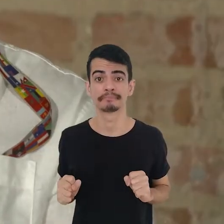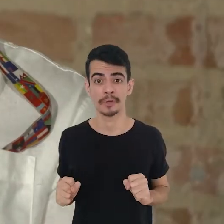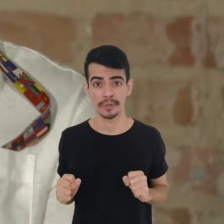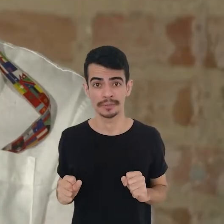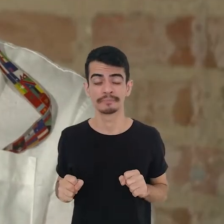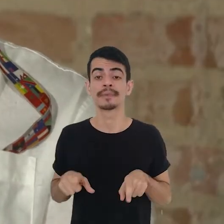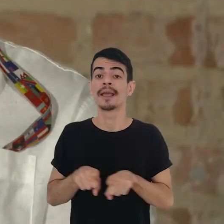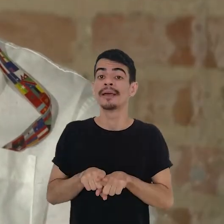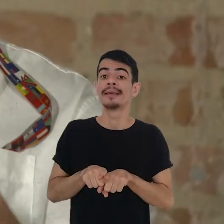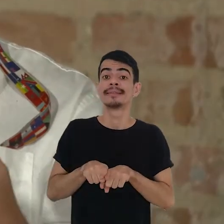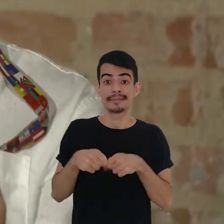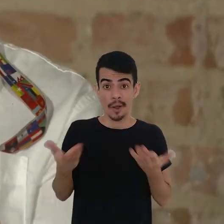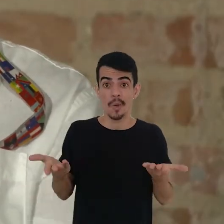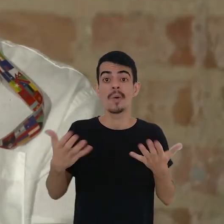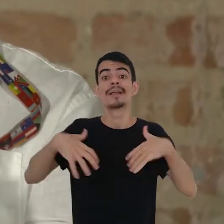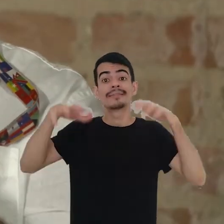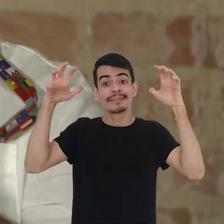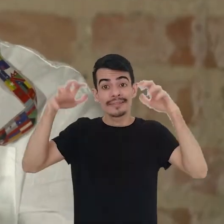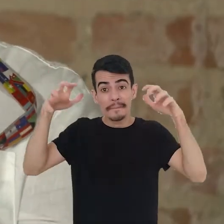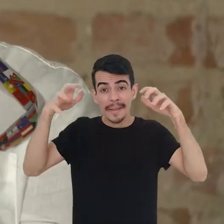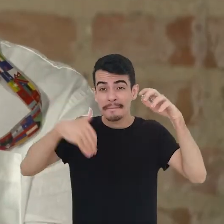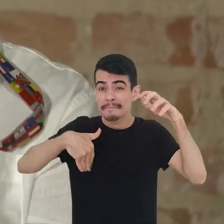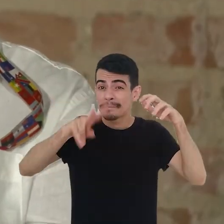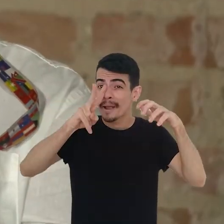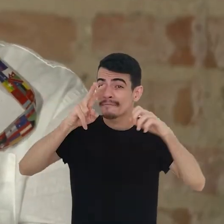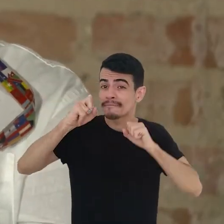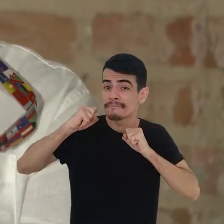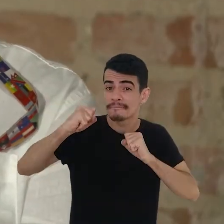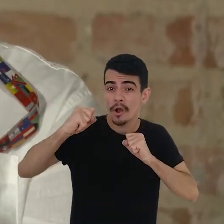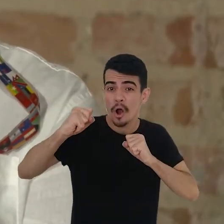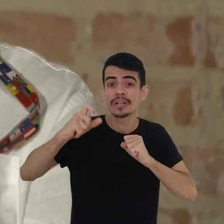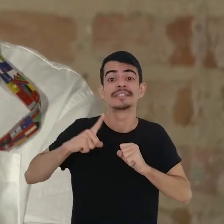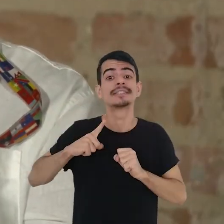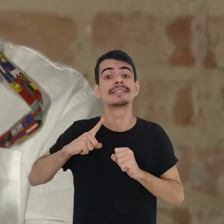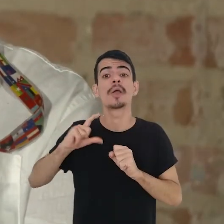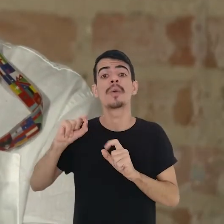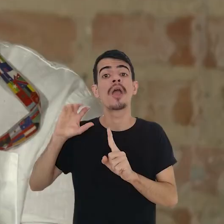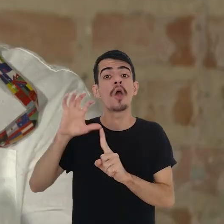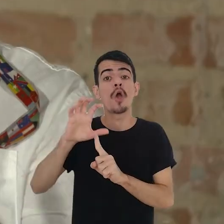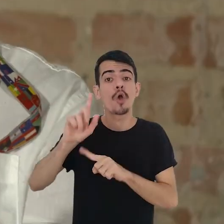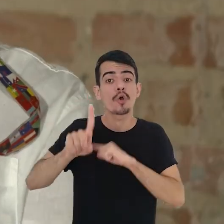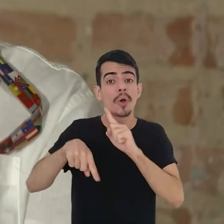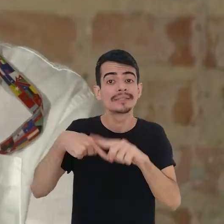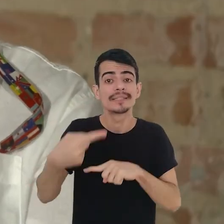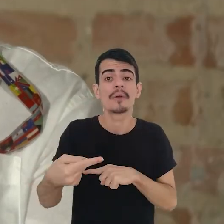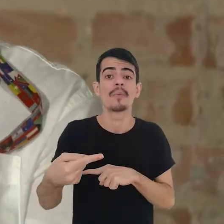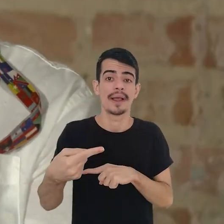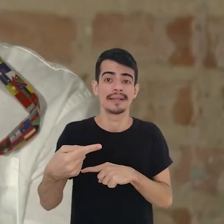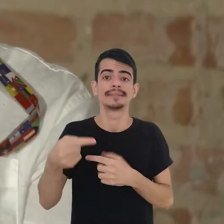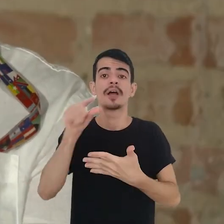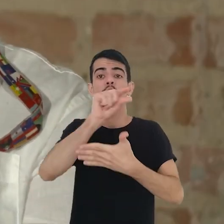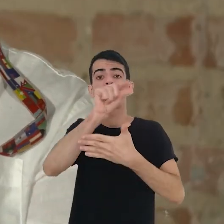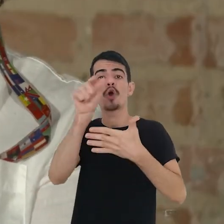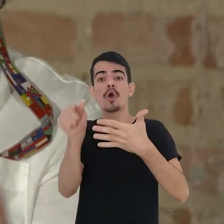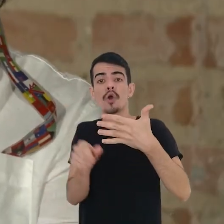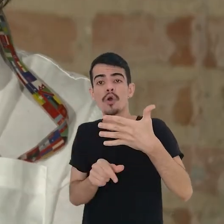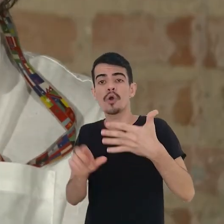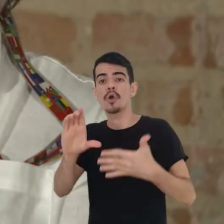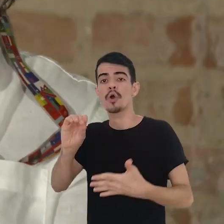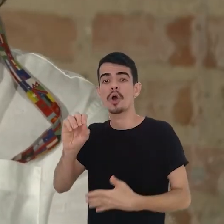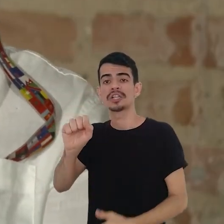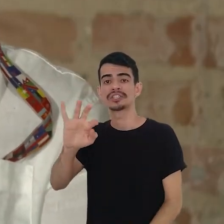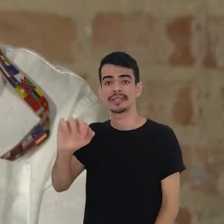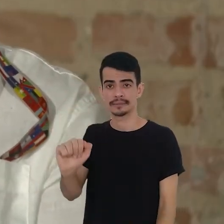intensas, né? E essas tempestades mais intensas terem consequências diretas sobre